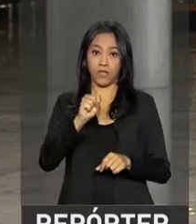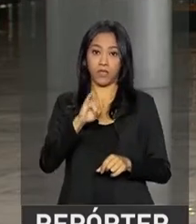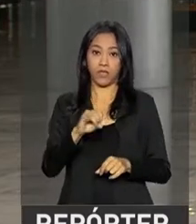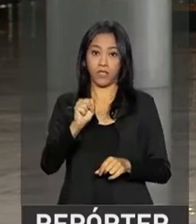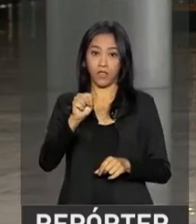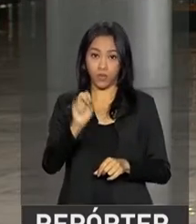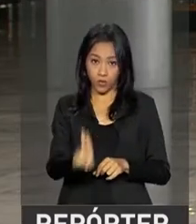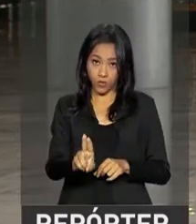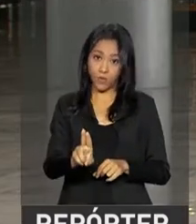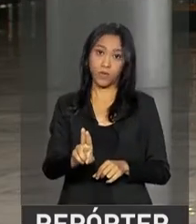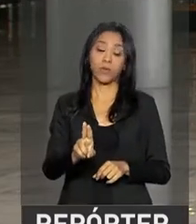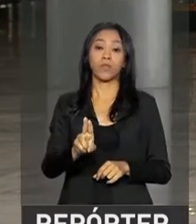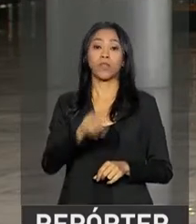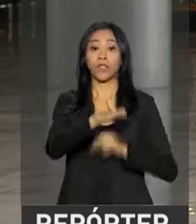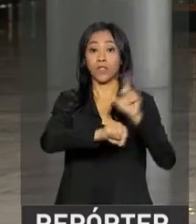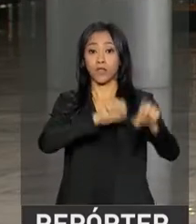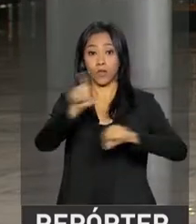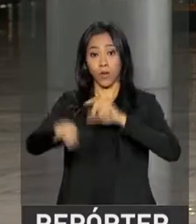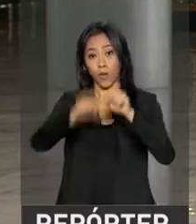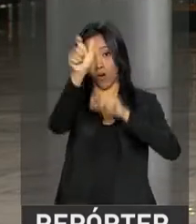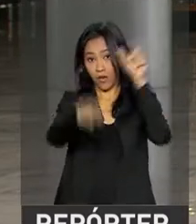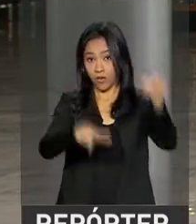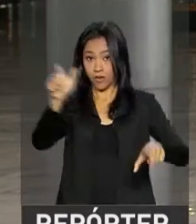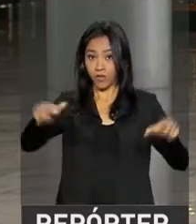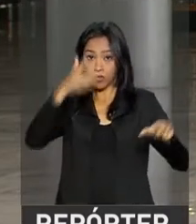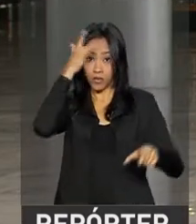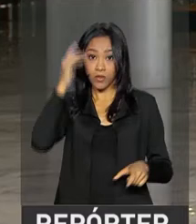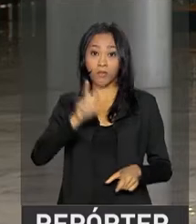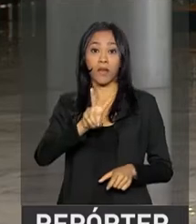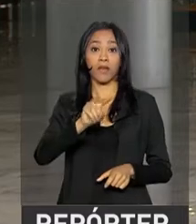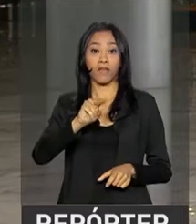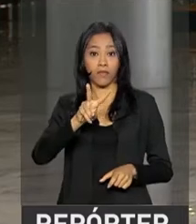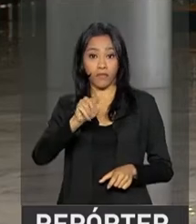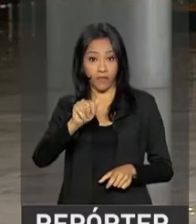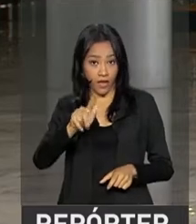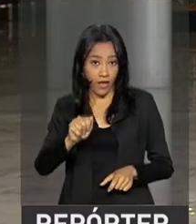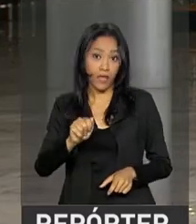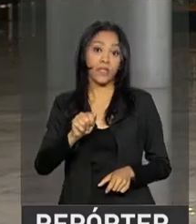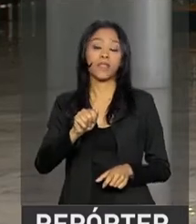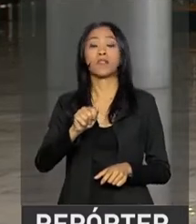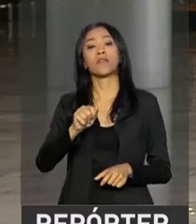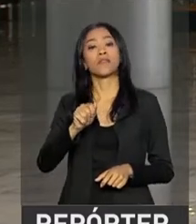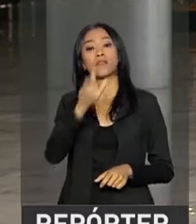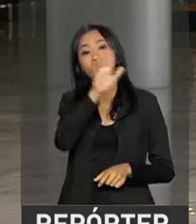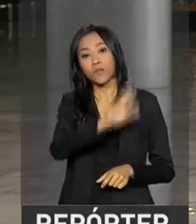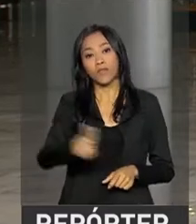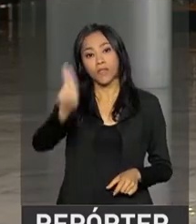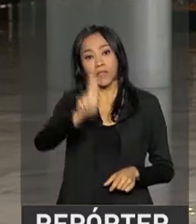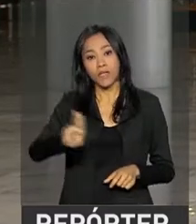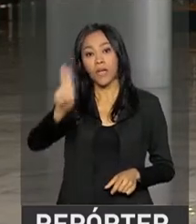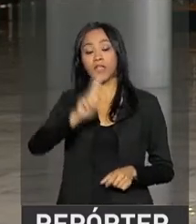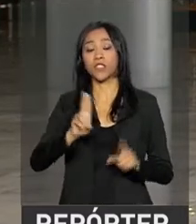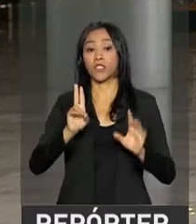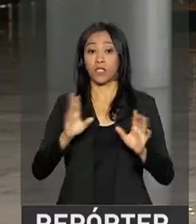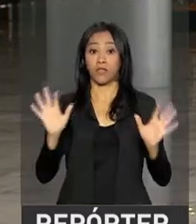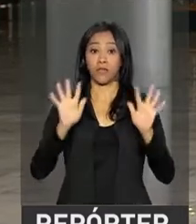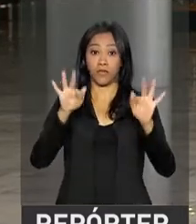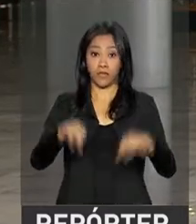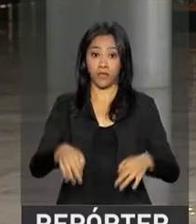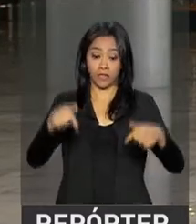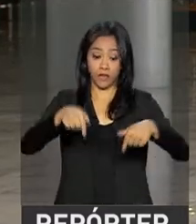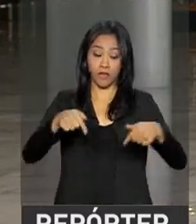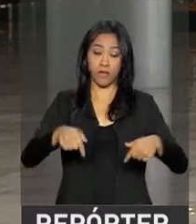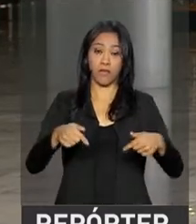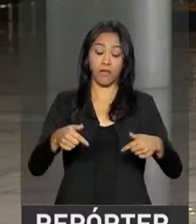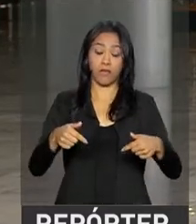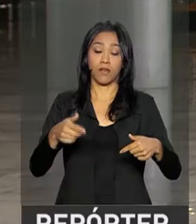para vagas em instituições públicas de ensino superior terminam às 23 horas e 59